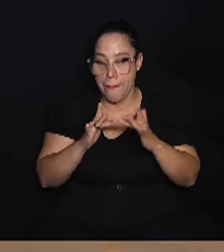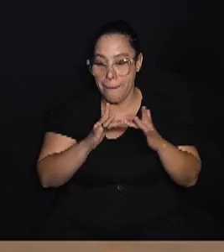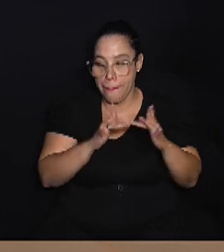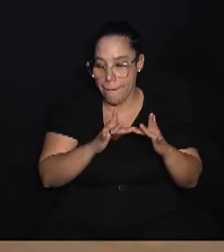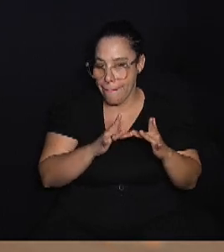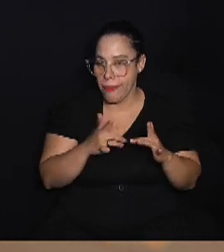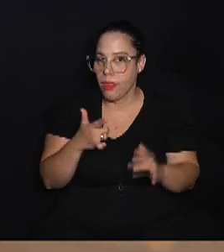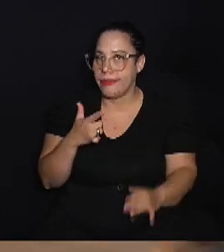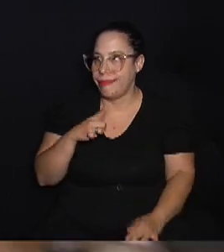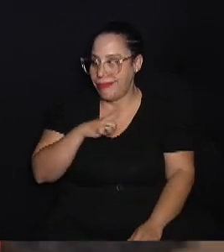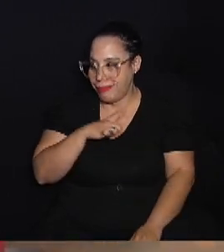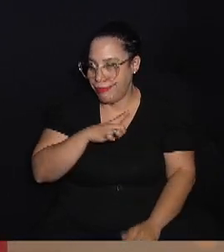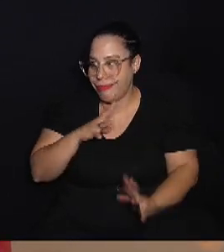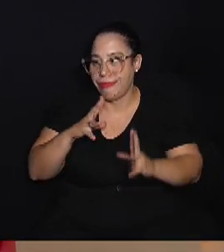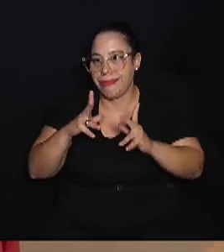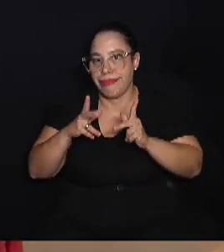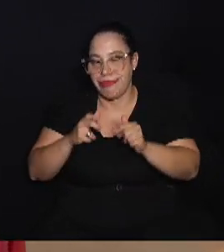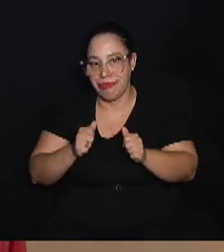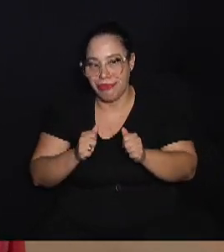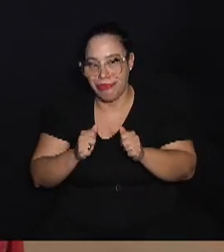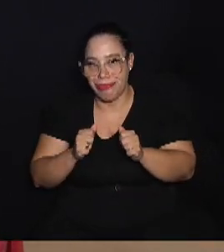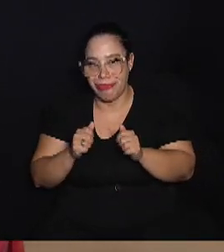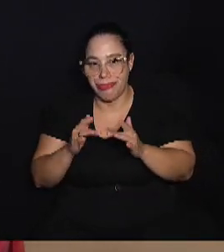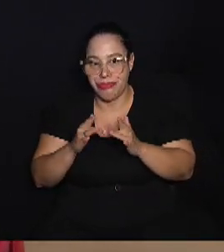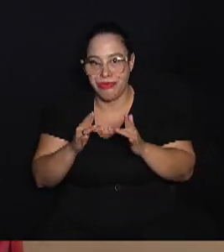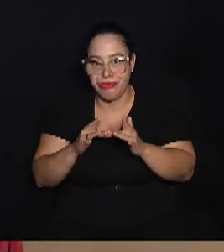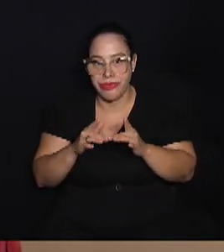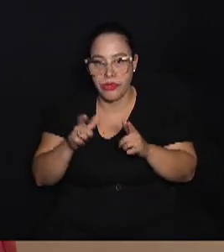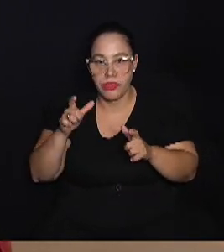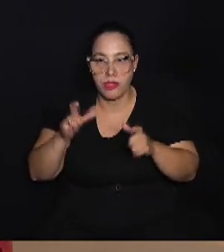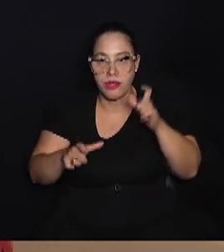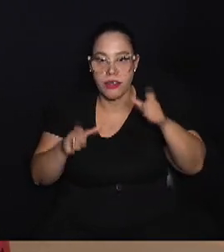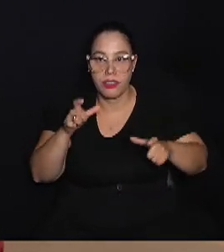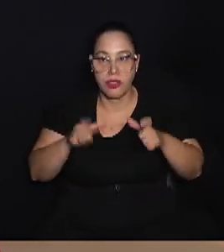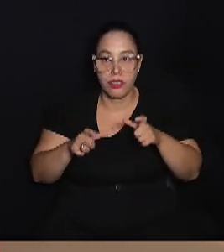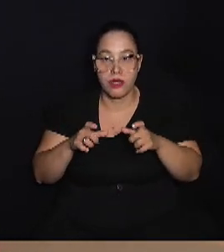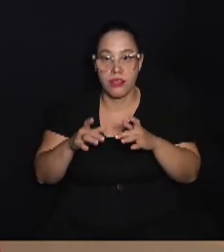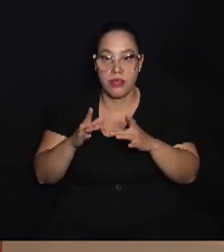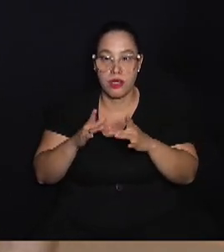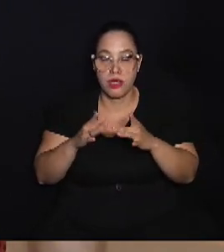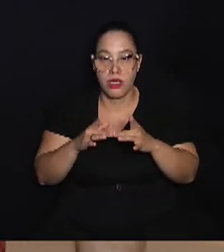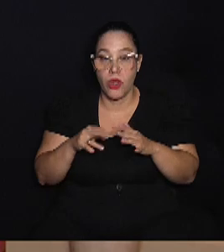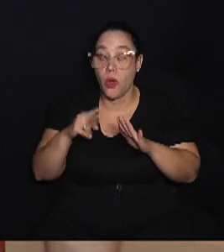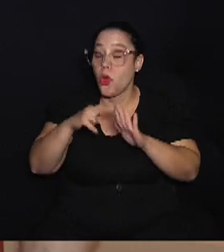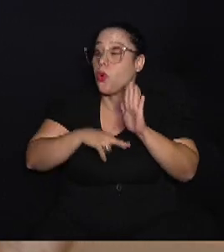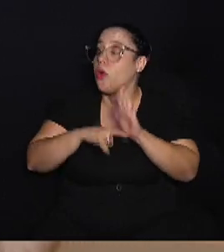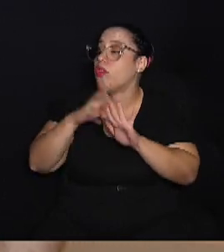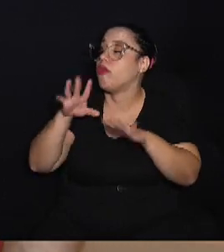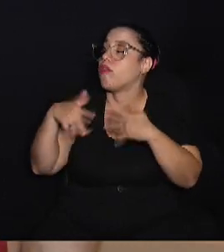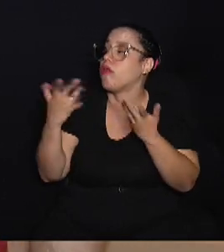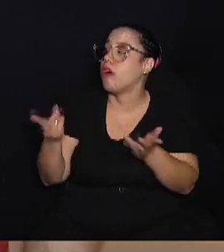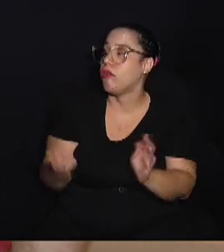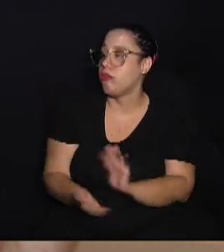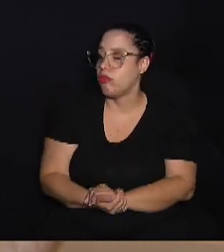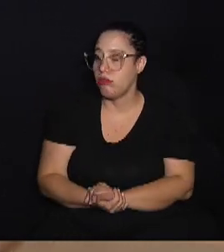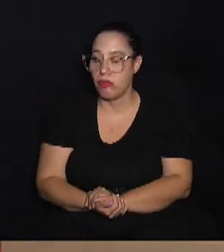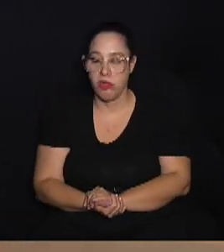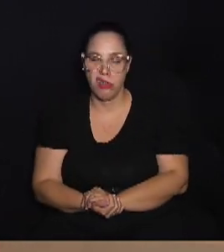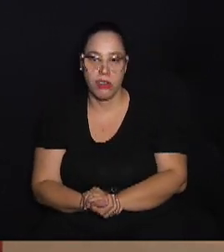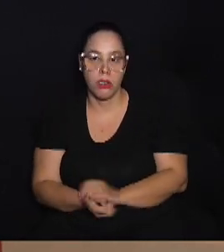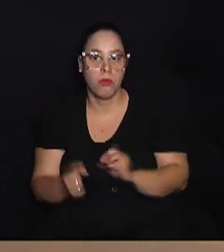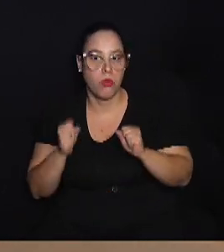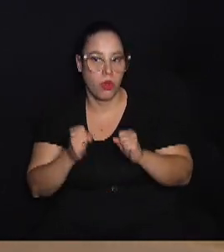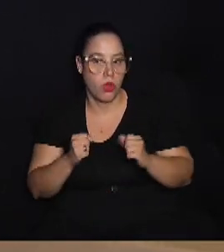que tem o jogo todo, mas pode ter o contato entre as pessoas? Qual que é a regra? Eu